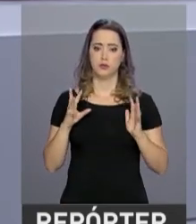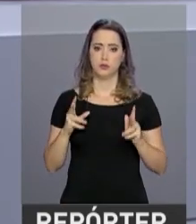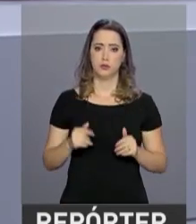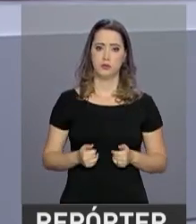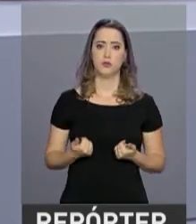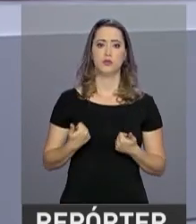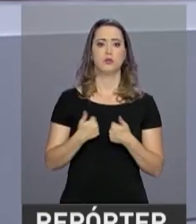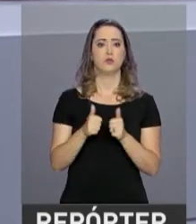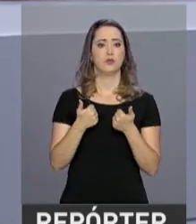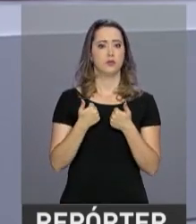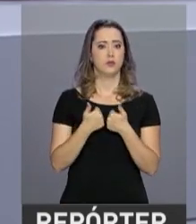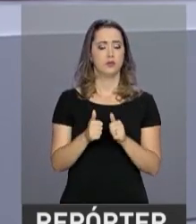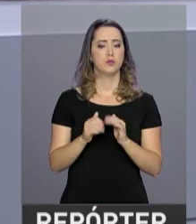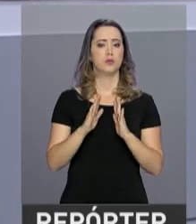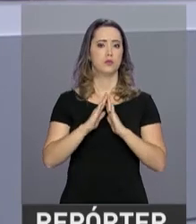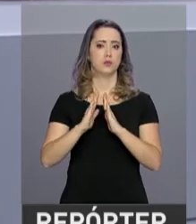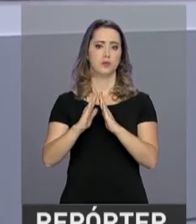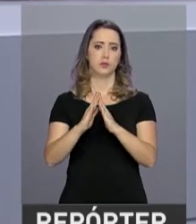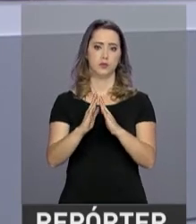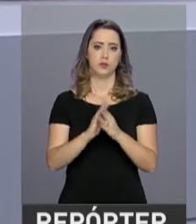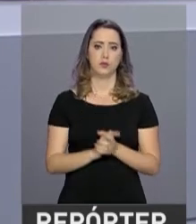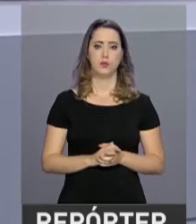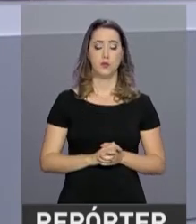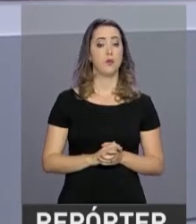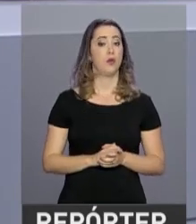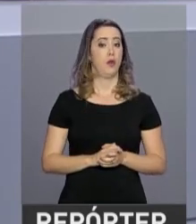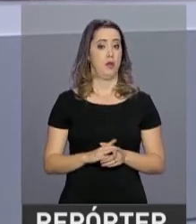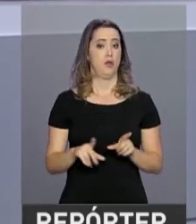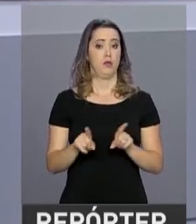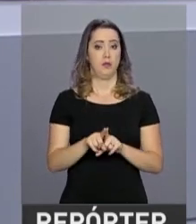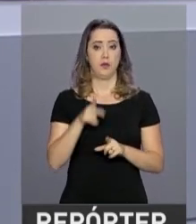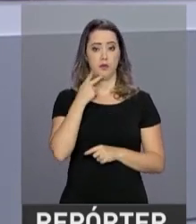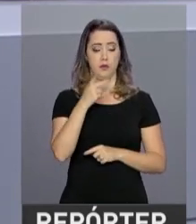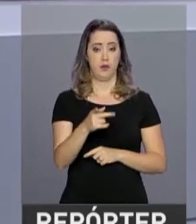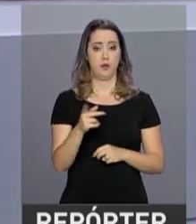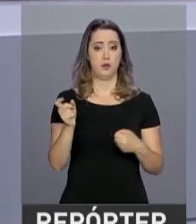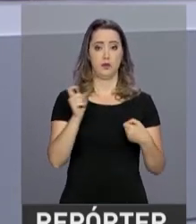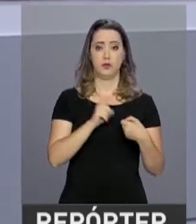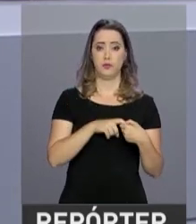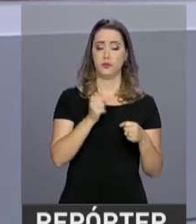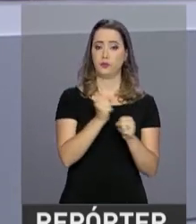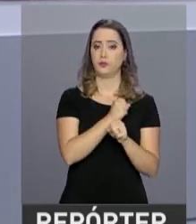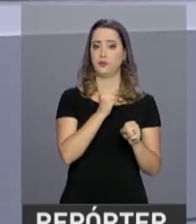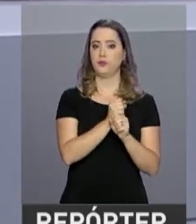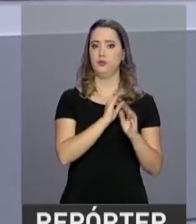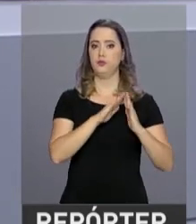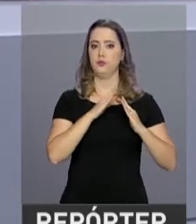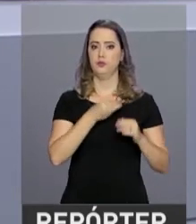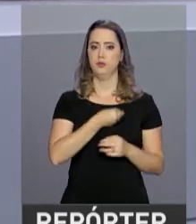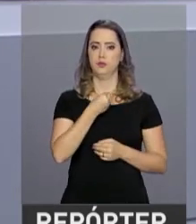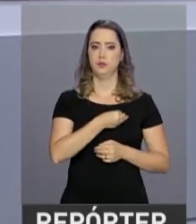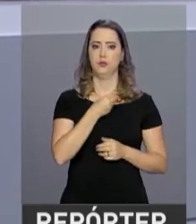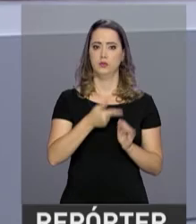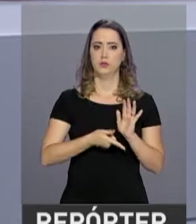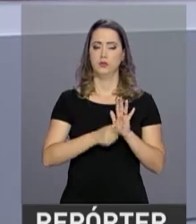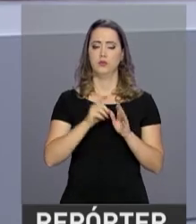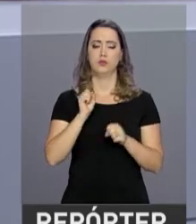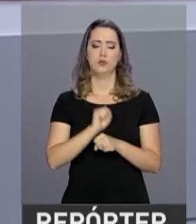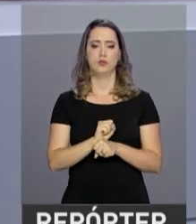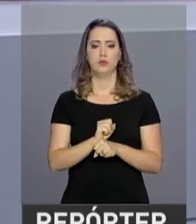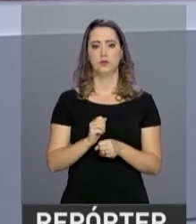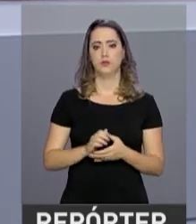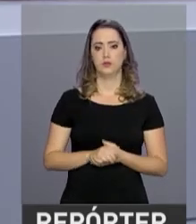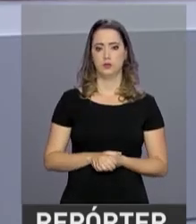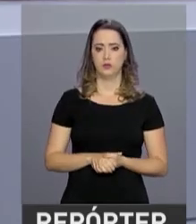saneamento mobilidade urbana e habitação o ministro destacou a retomada das obras do programa minha casa minha vida que estavam